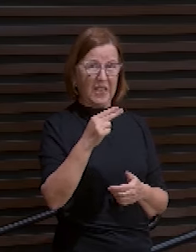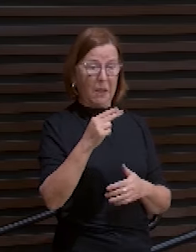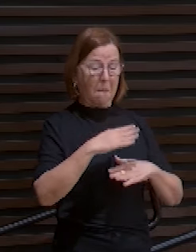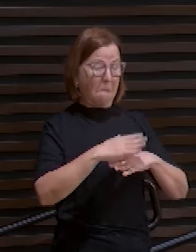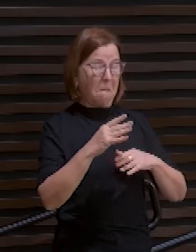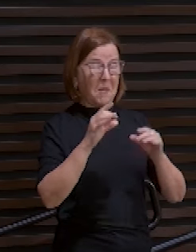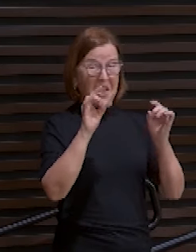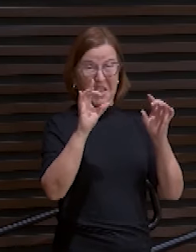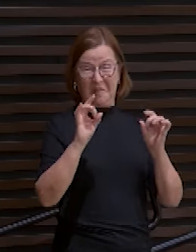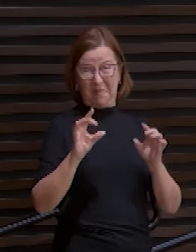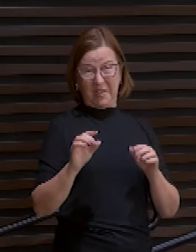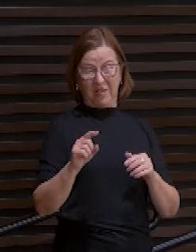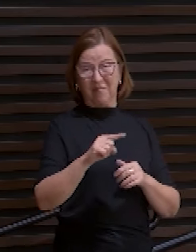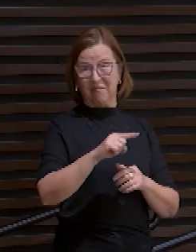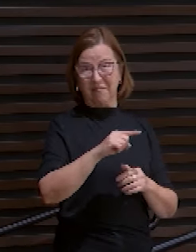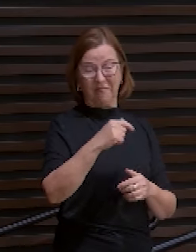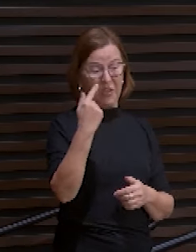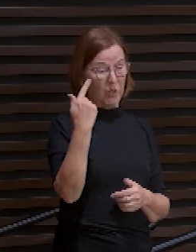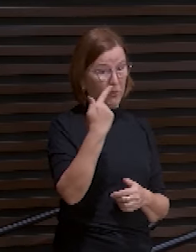os